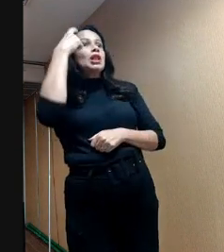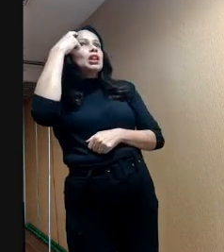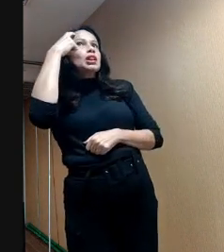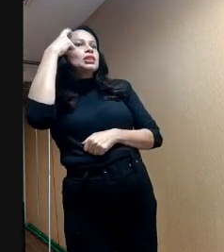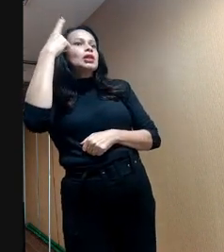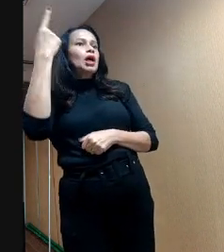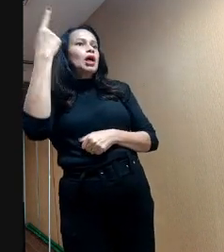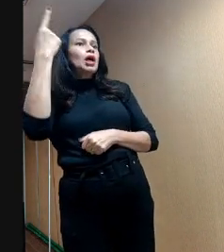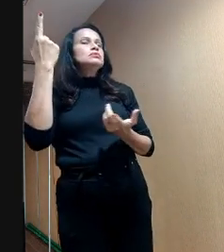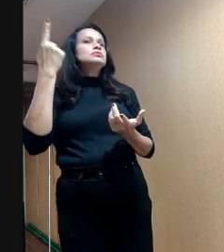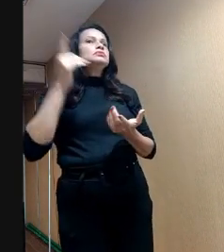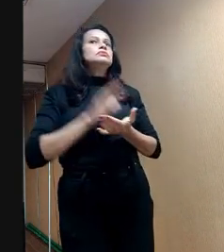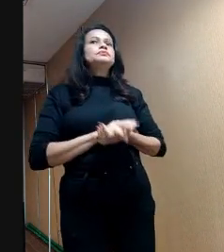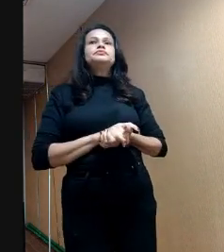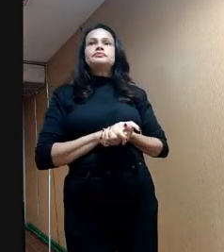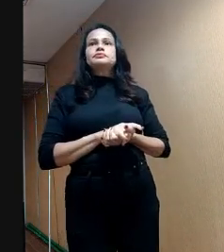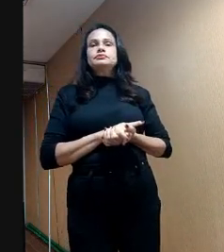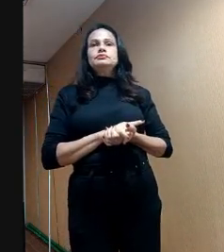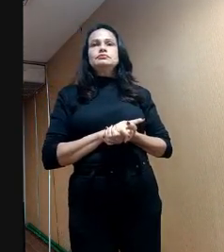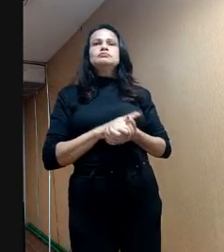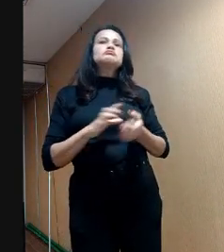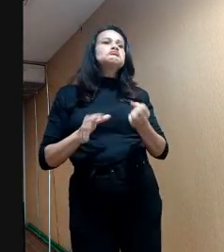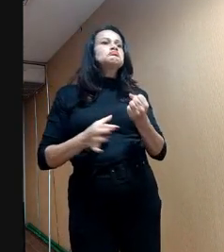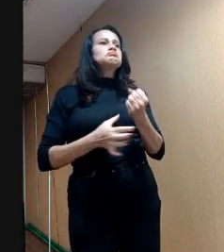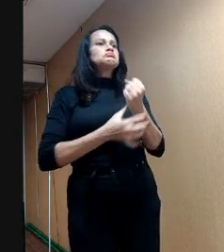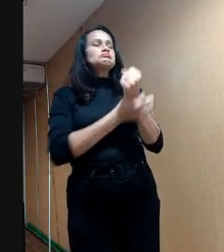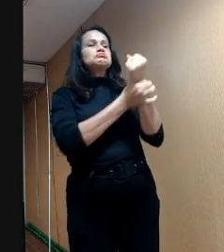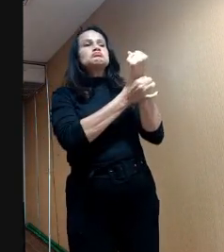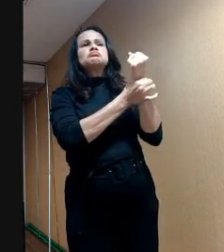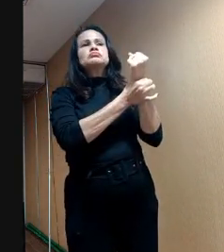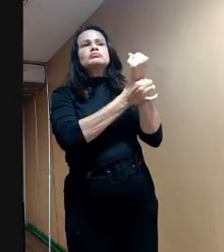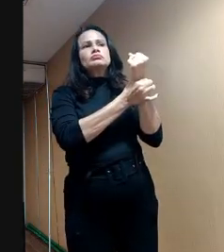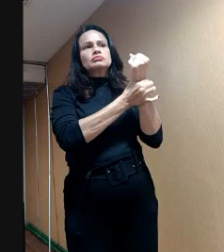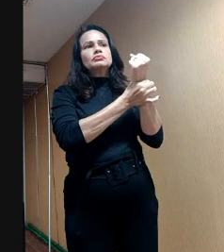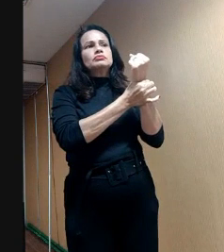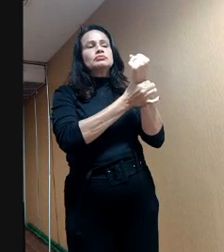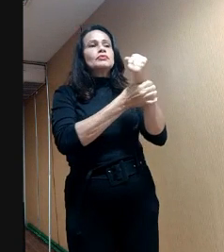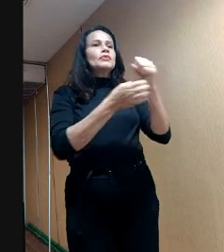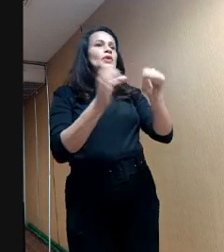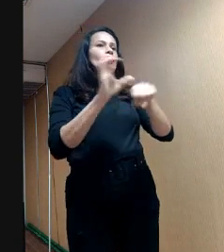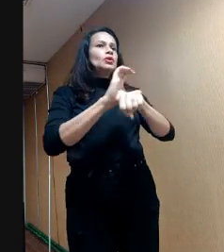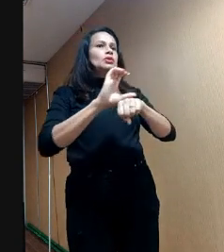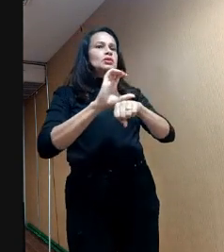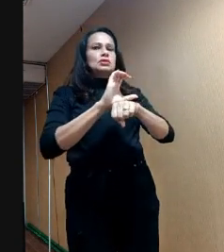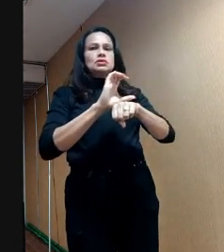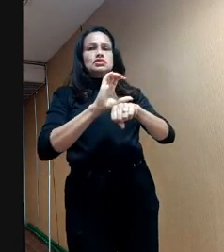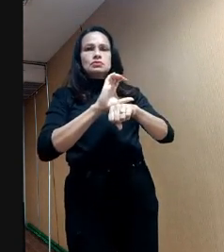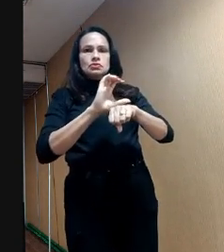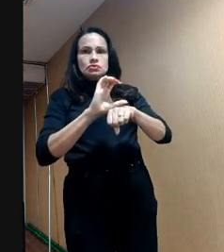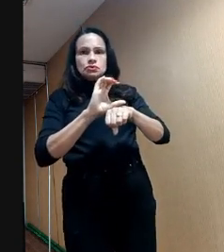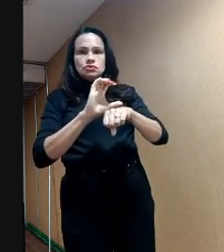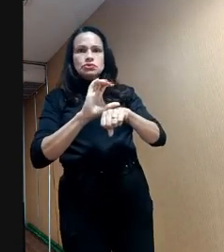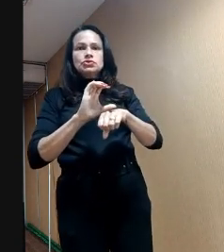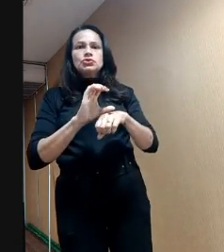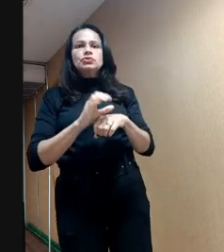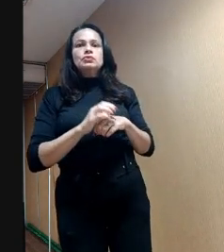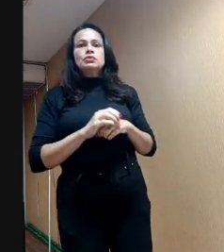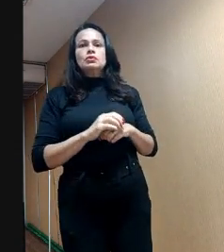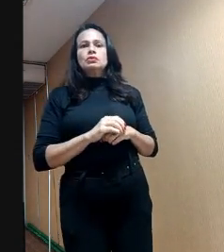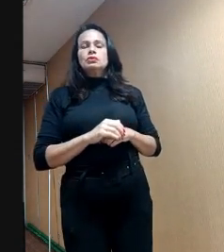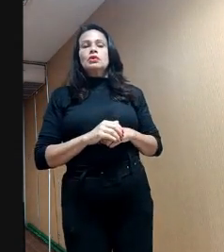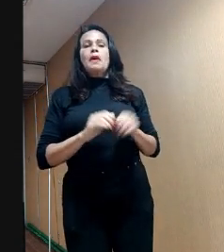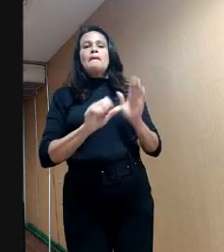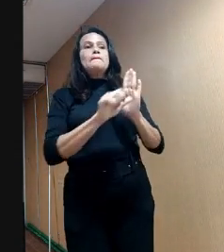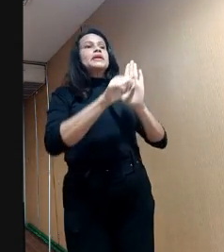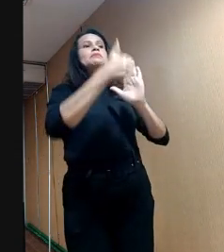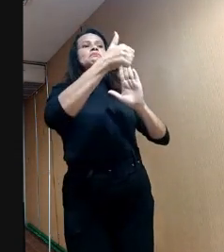desse crescimento, desse fortalecimento deste curso que, como bem destacou o professor Valdemir Mariano, primeiro curso superior